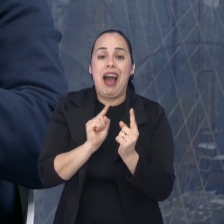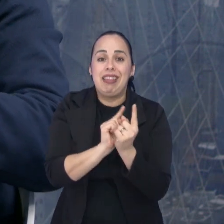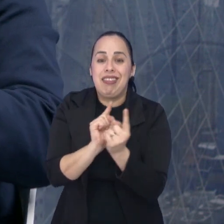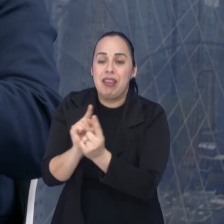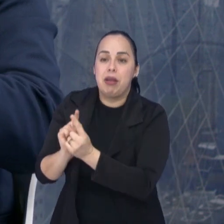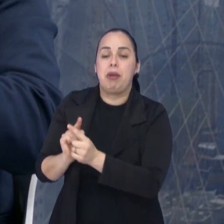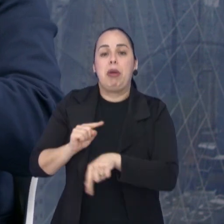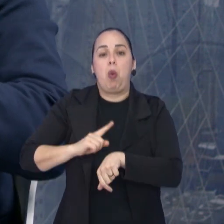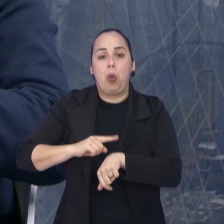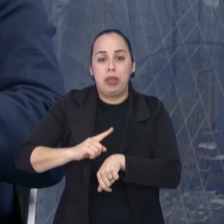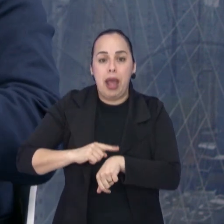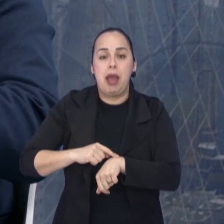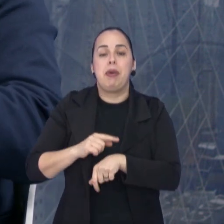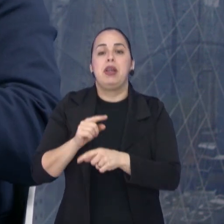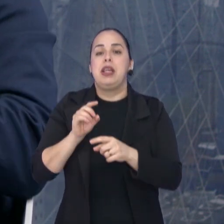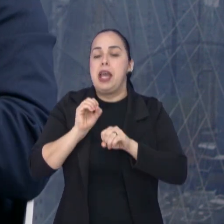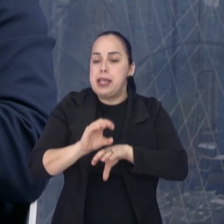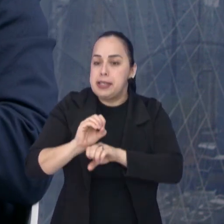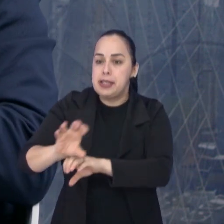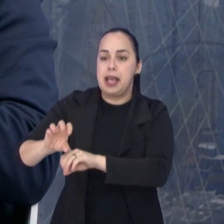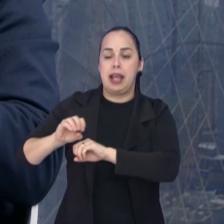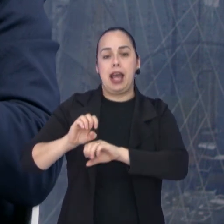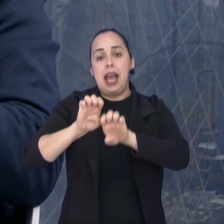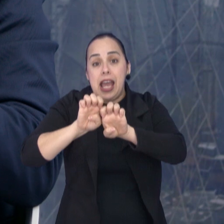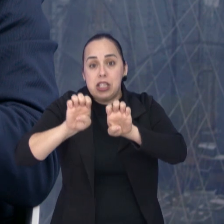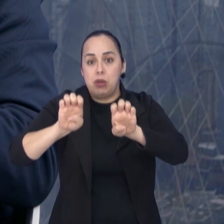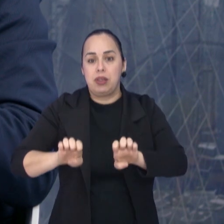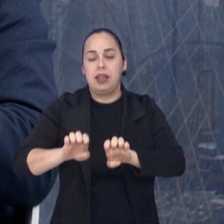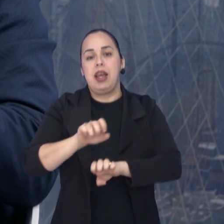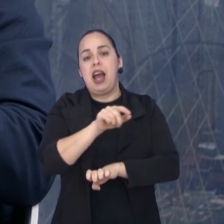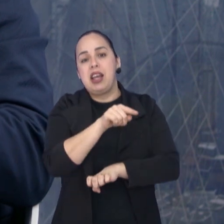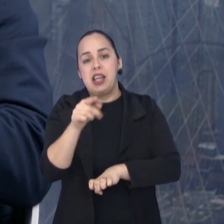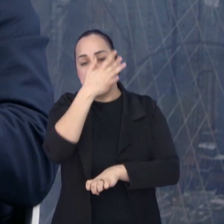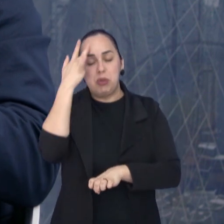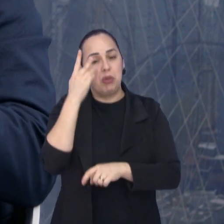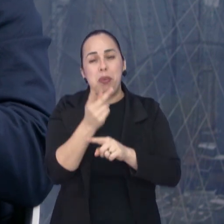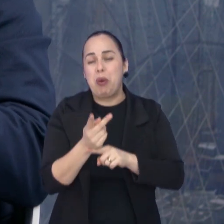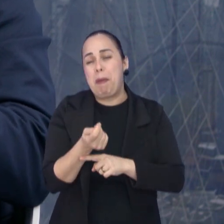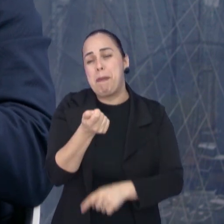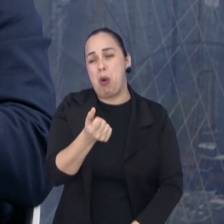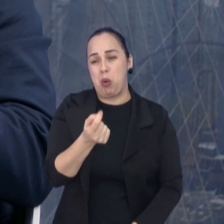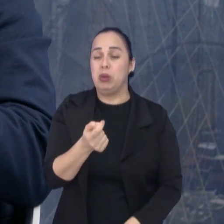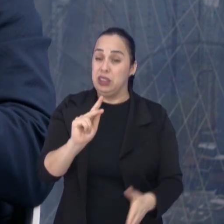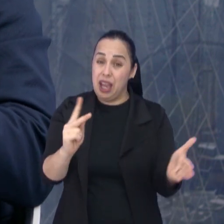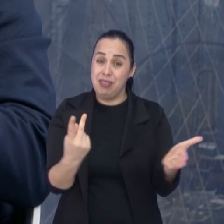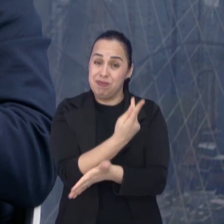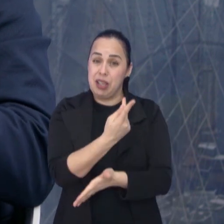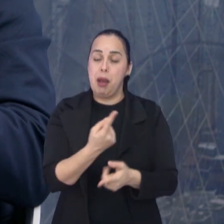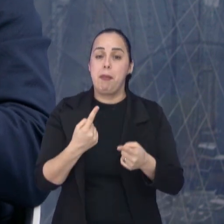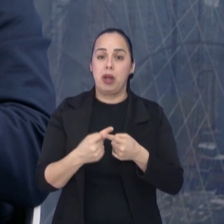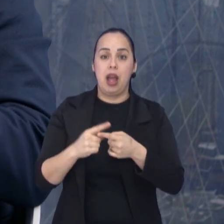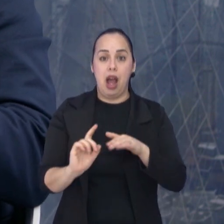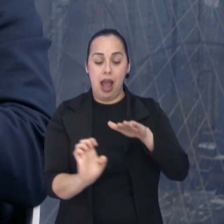de tempo, de sala de aula, de conhecimento estruturado, as pessoas tendem a não procurar tanto, que é um erro, porque tem muita empresa